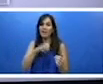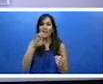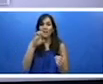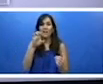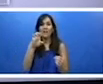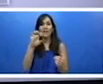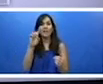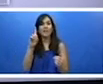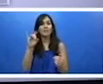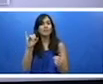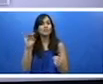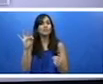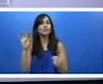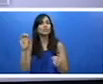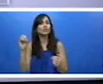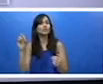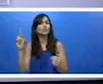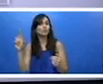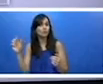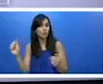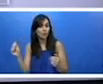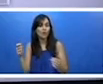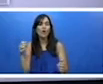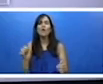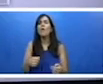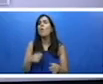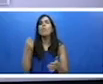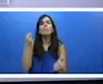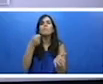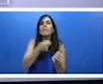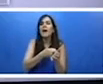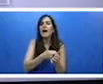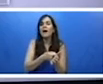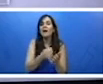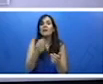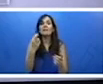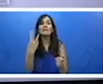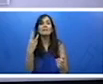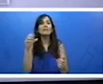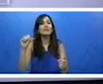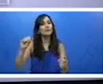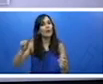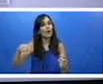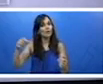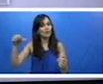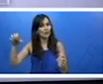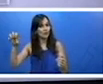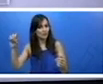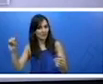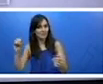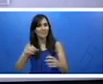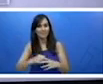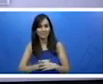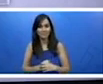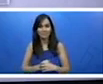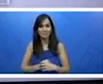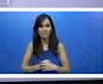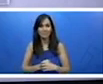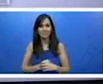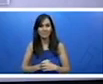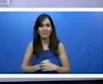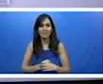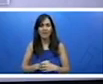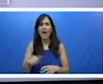Zahar, quanto? R$ 39,90, 176 páginas e R$ 24,90 o e-book. Avaliação,